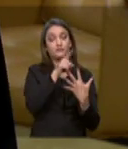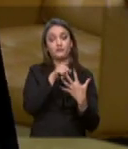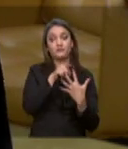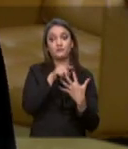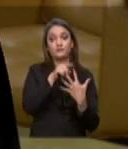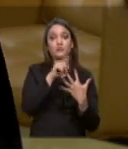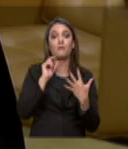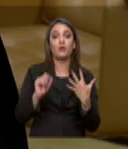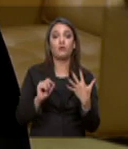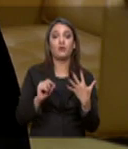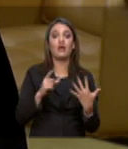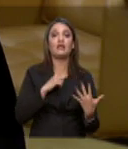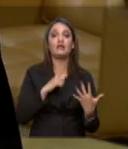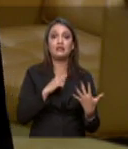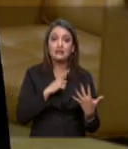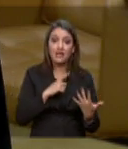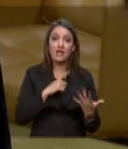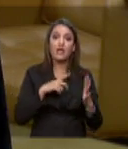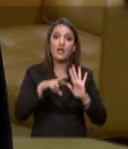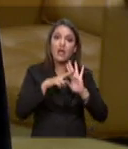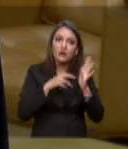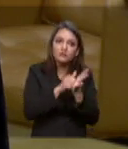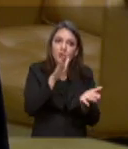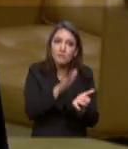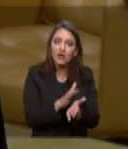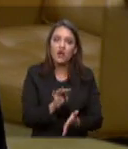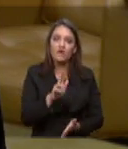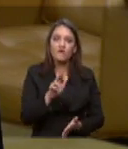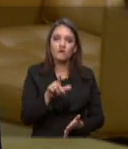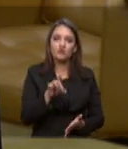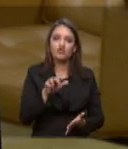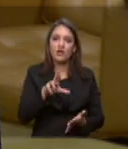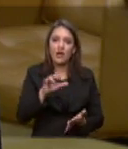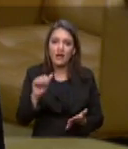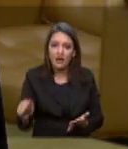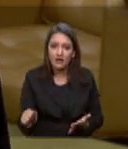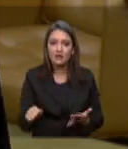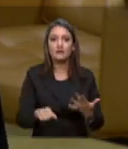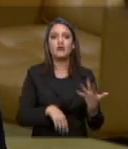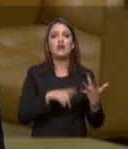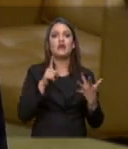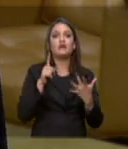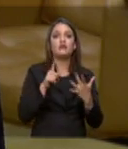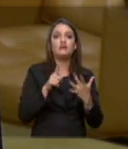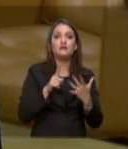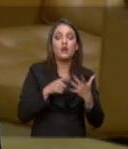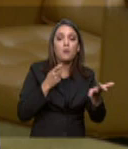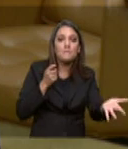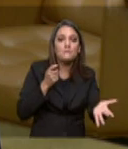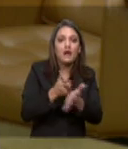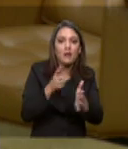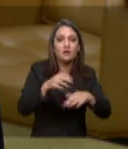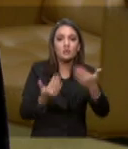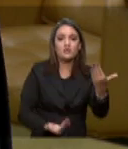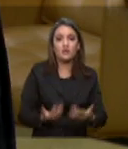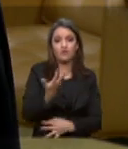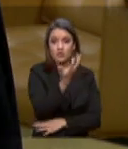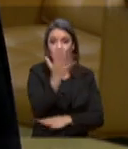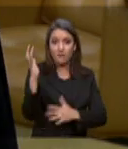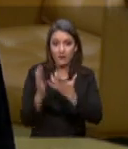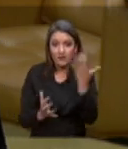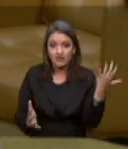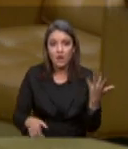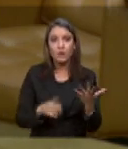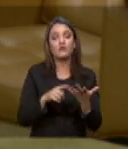fundamental, regularização fundiária, ordenamento territorial, pagamentos por serviços ambientais e também